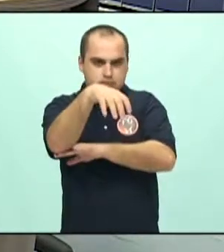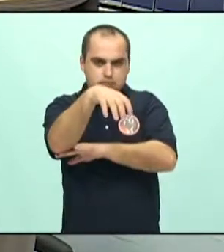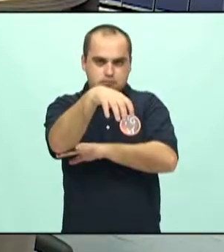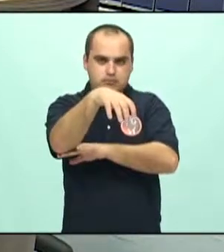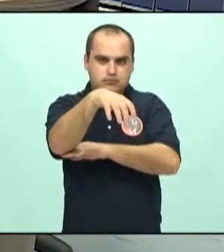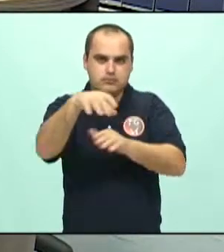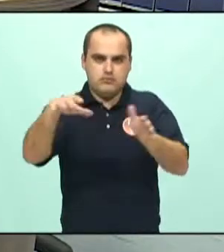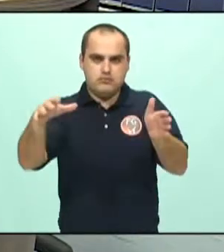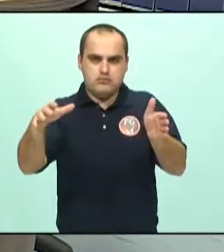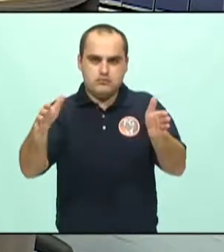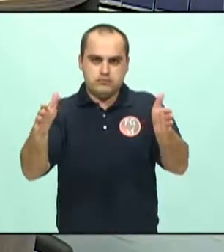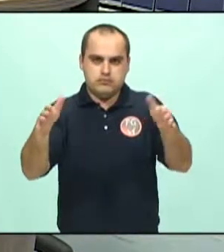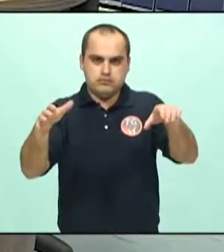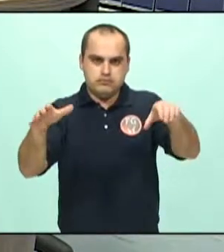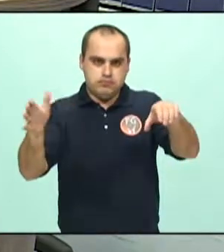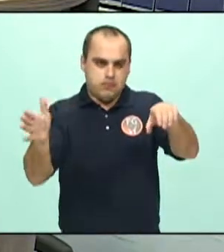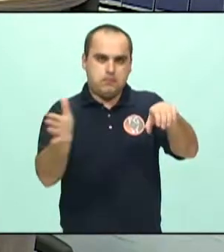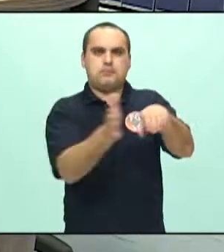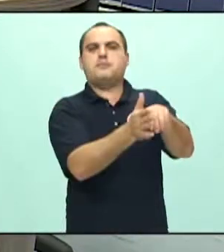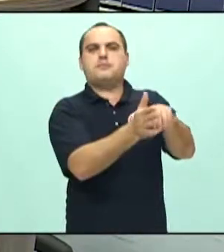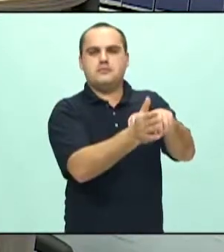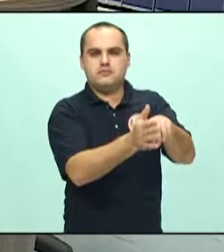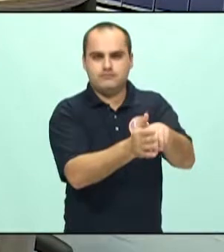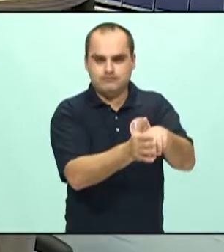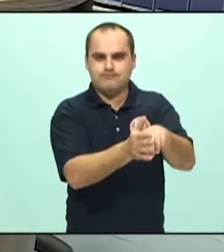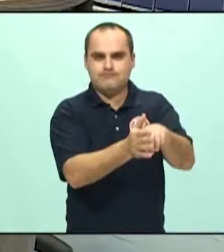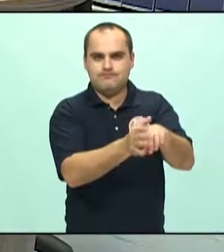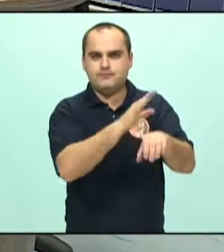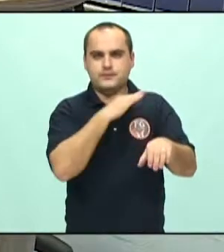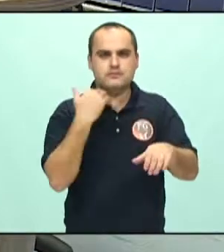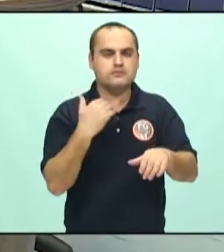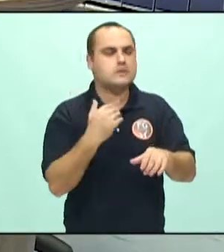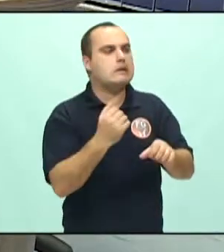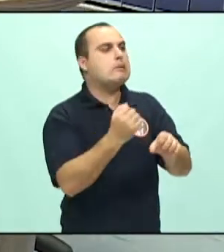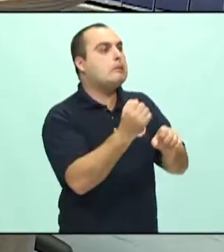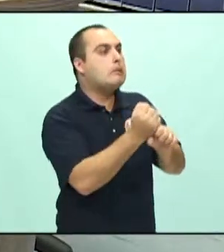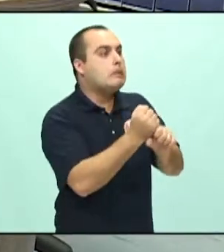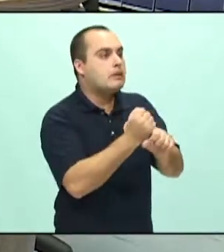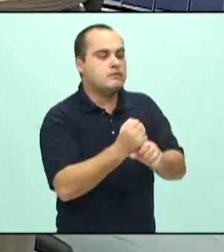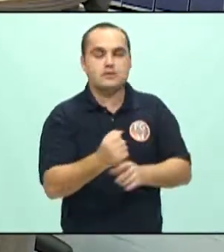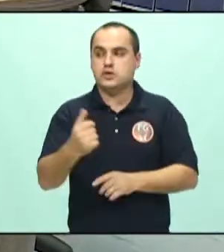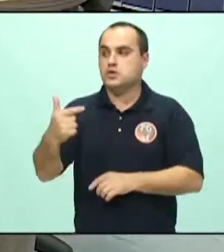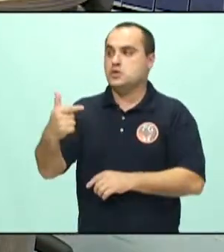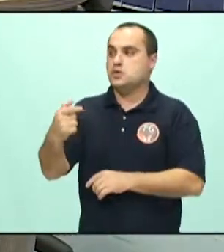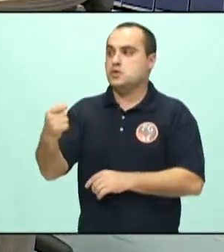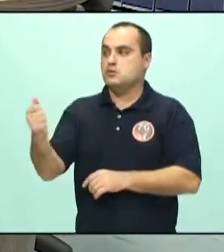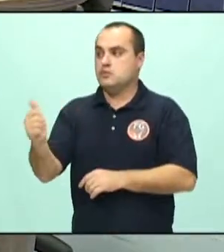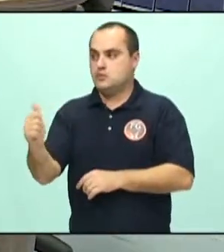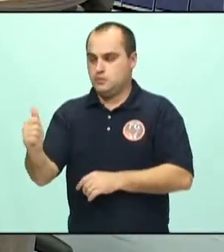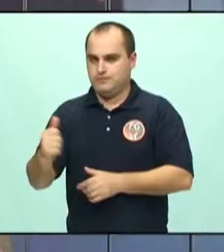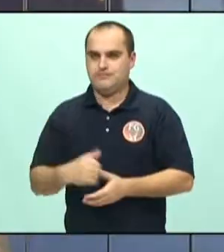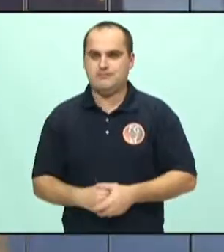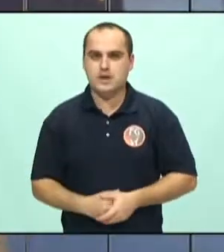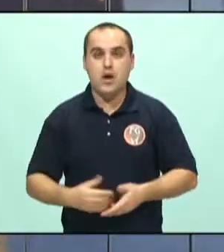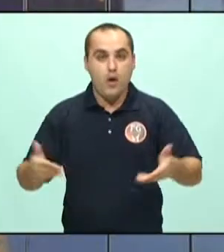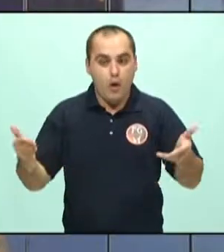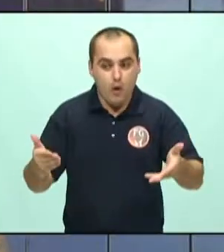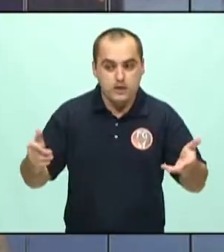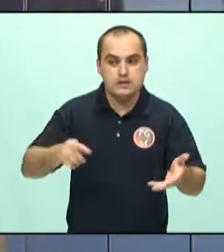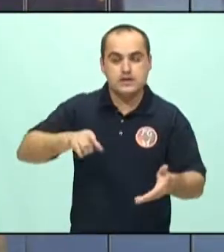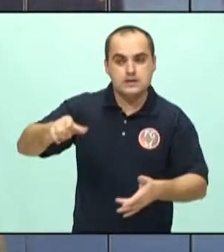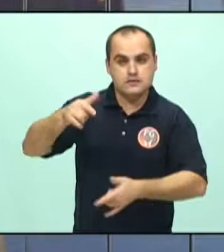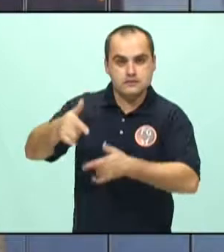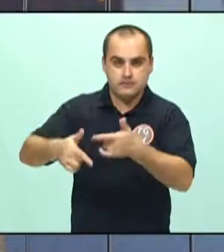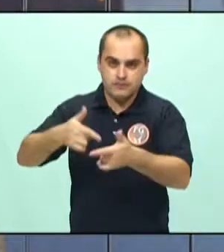na operação do guindaste. Então, em que ano foi esse? 2011. Foi mais recente. Foi mais recente. E hoje essa atividade,